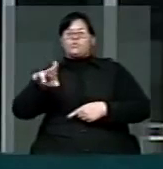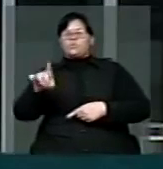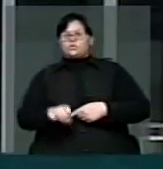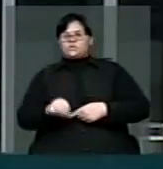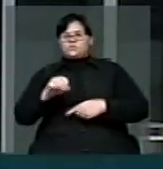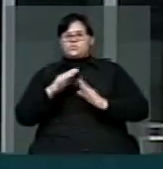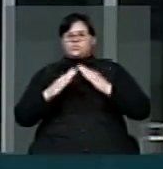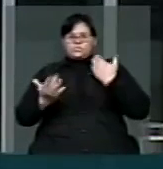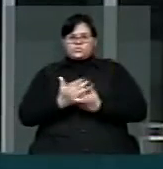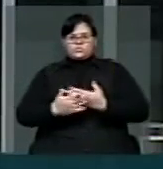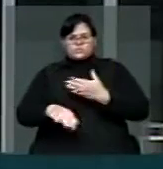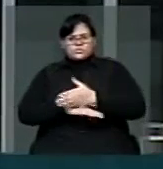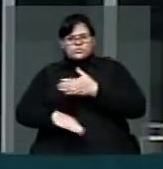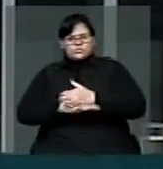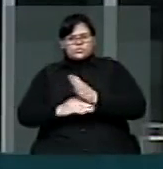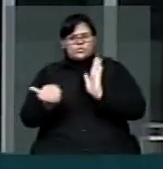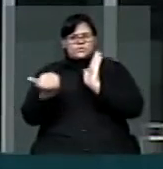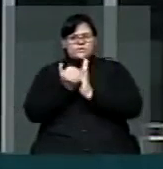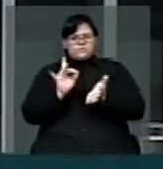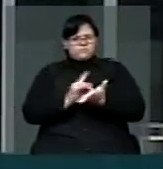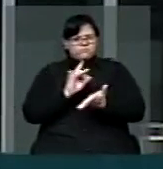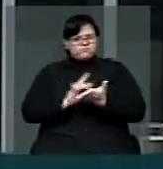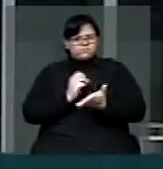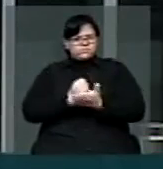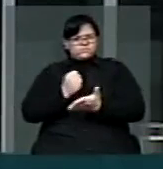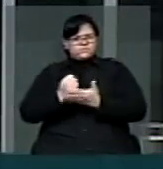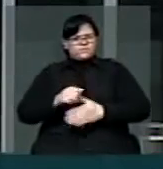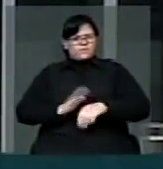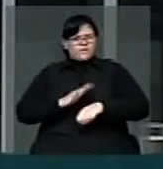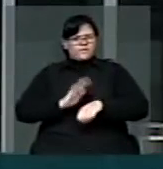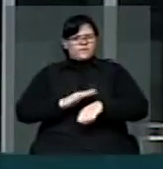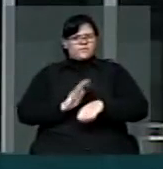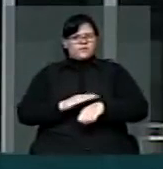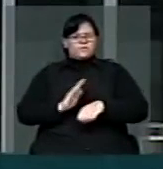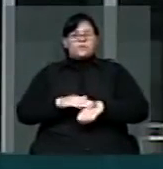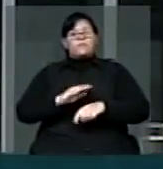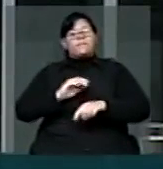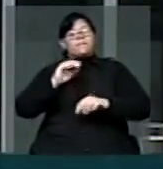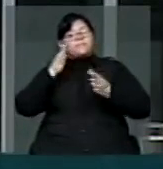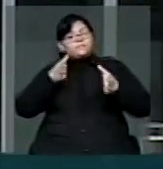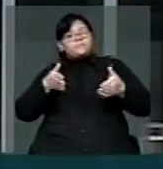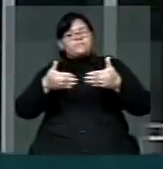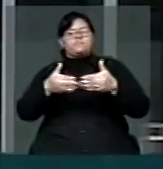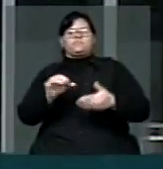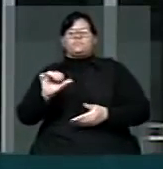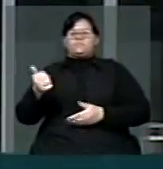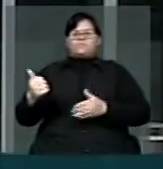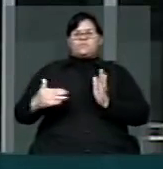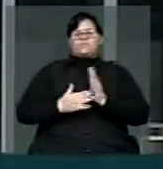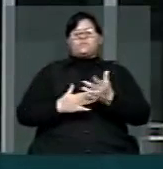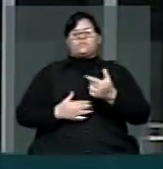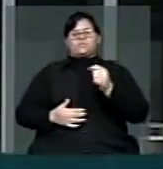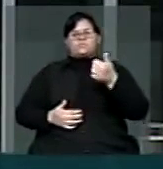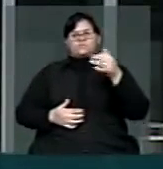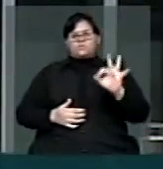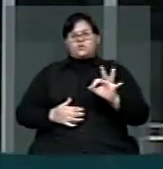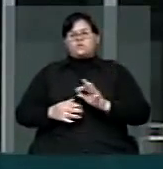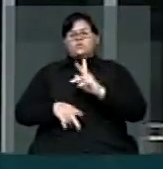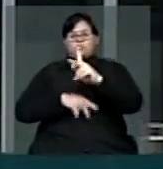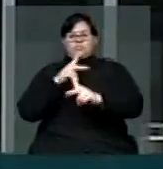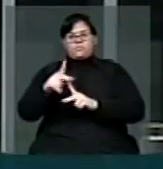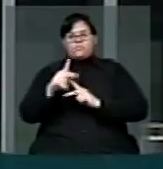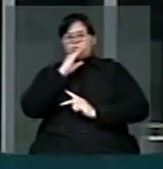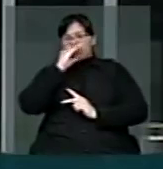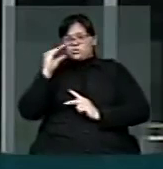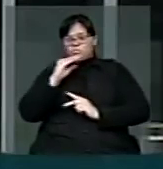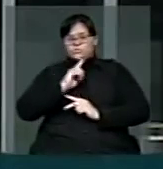Brasil. Veja os números mais específicos verificados entre 91 e 2010. População adulta com